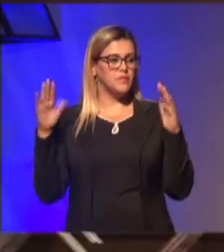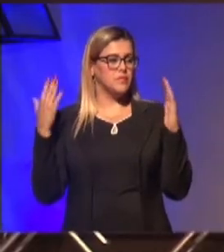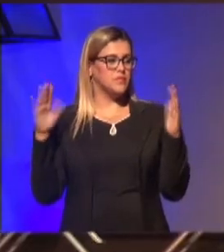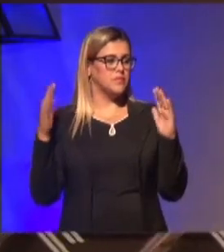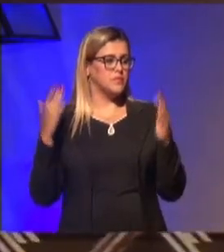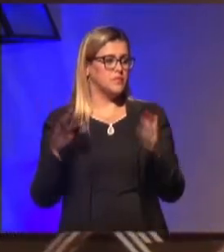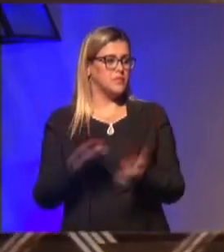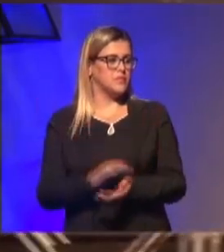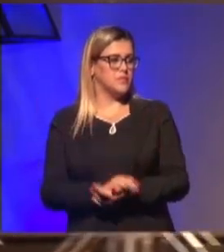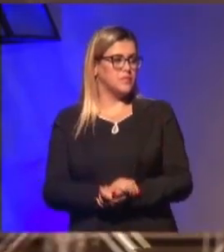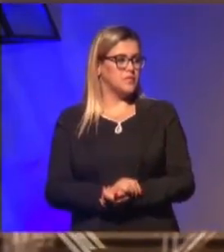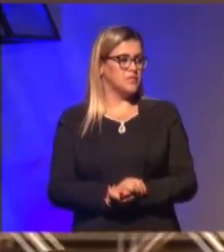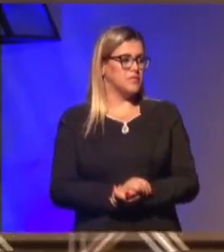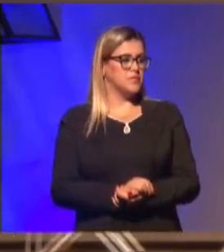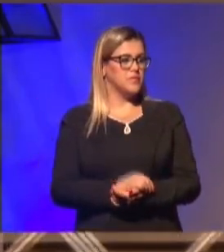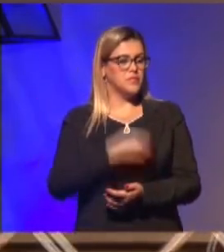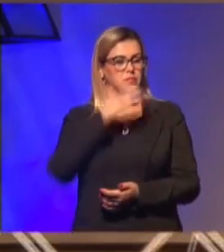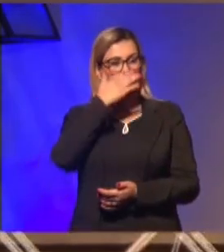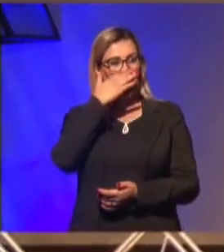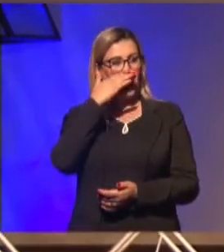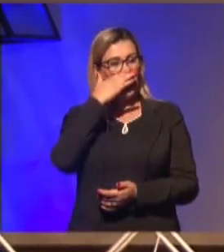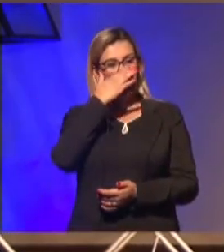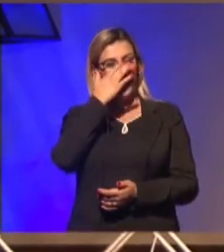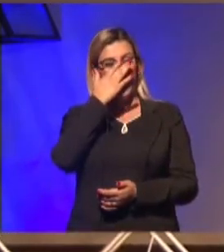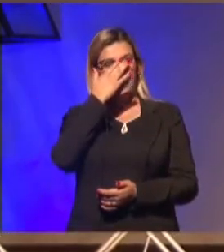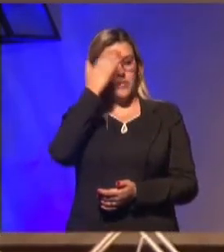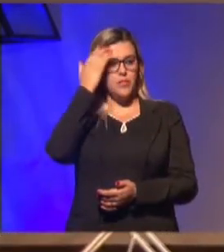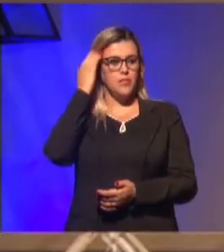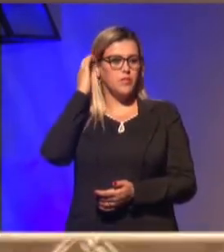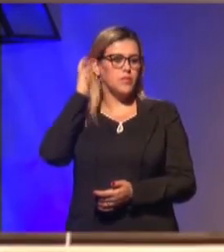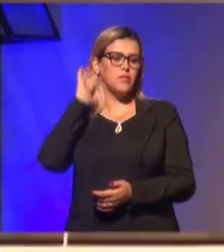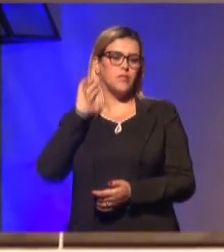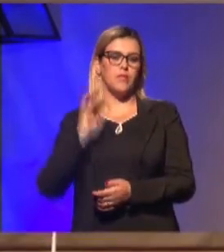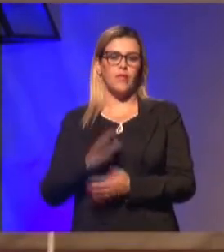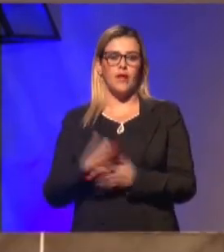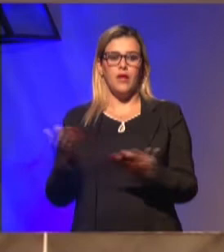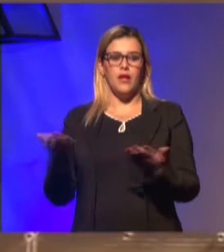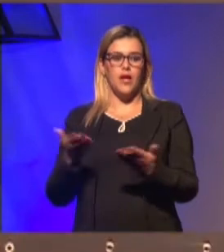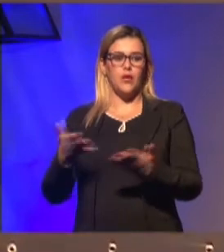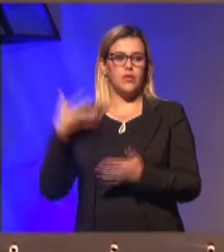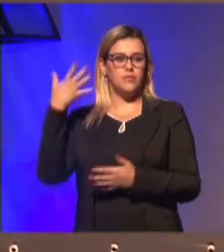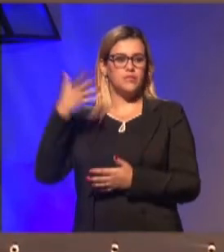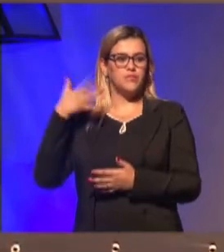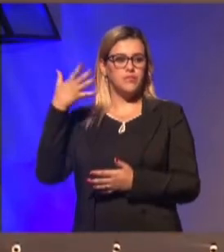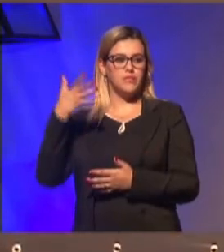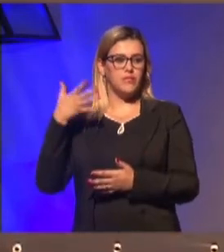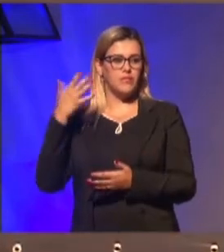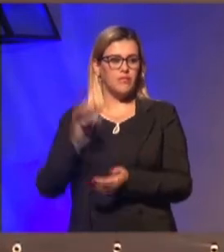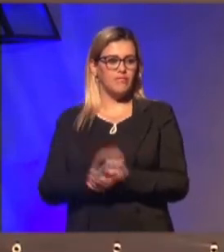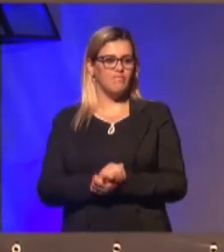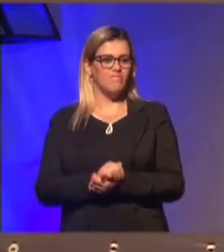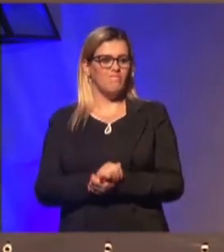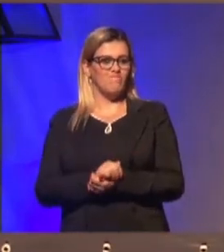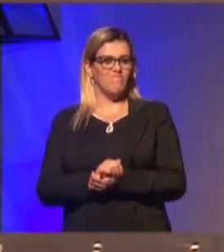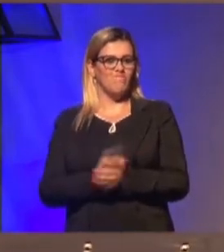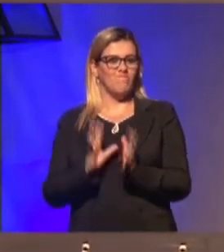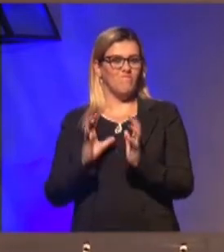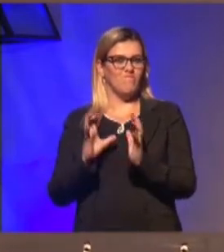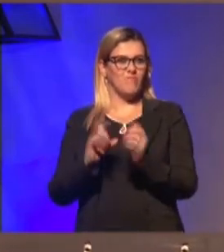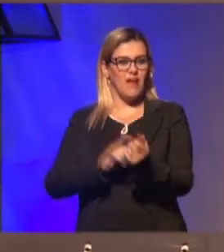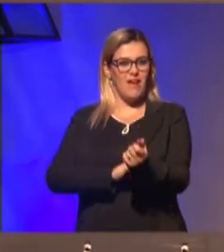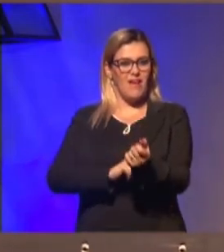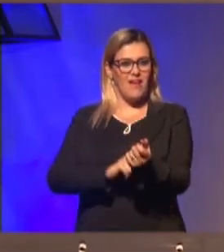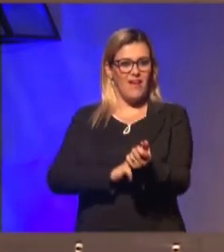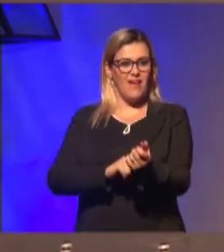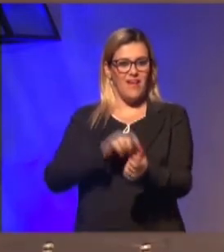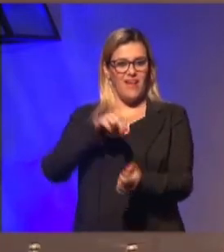Vou falar que eu aprendi várias coisas aqui, viu? Agora, a próxima palestra é uma palestra literalmente nervosa.